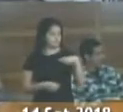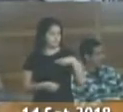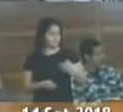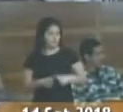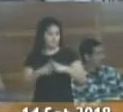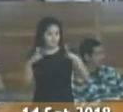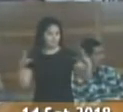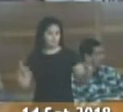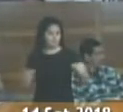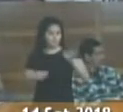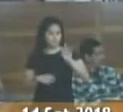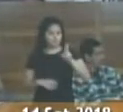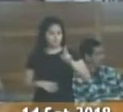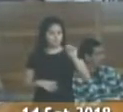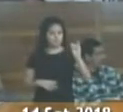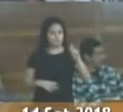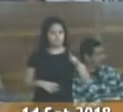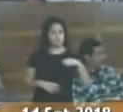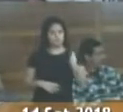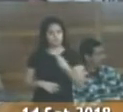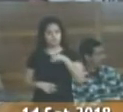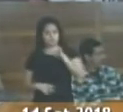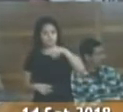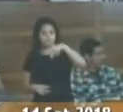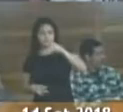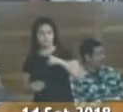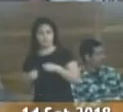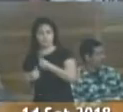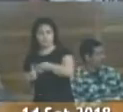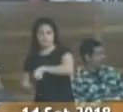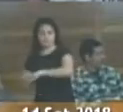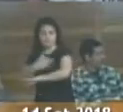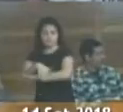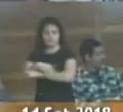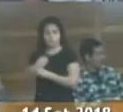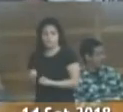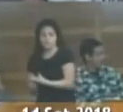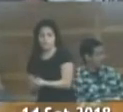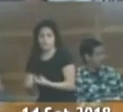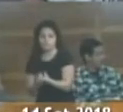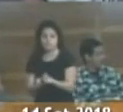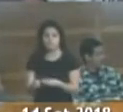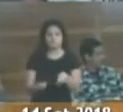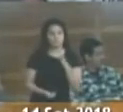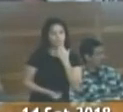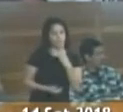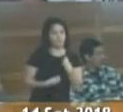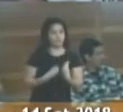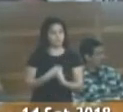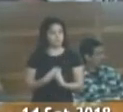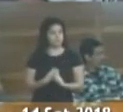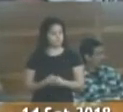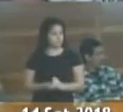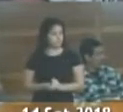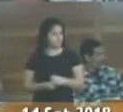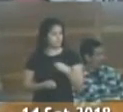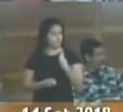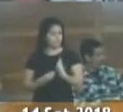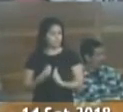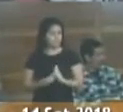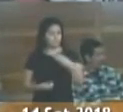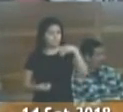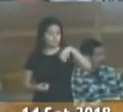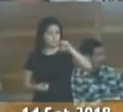indígena do estado do Rio de Janeiro e os nossos índios ficarem na rua do comércio, ali vendendo palmito, como se fossem, desculpa a palavra, mas como se fossem